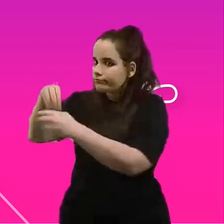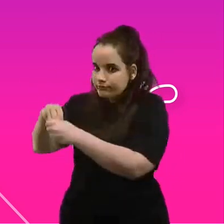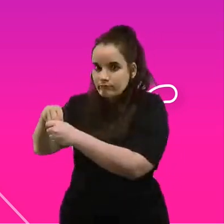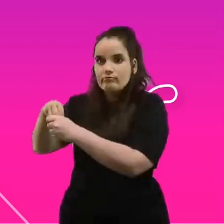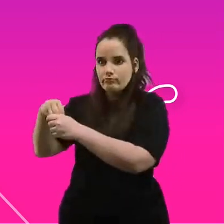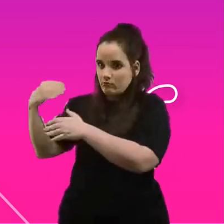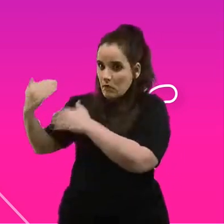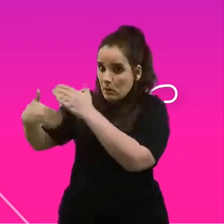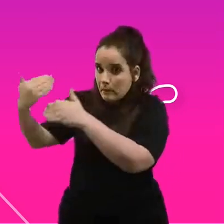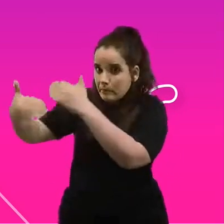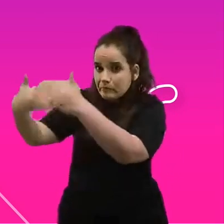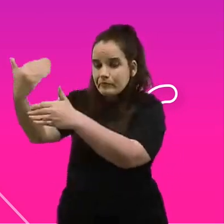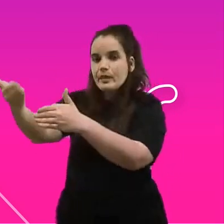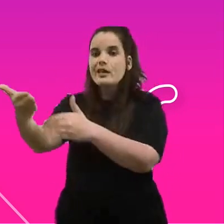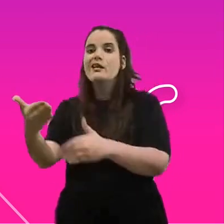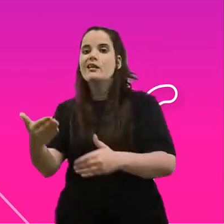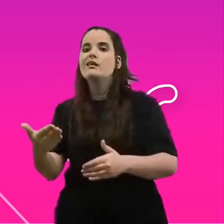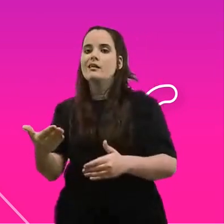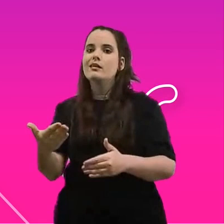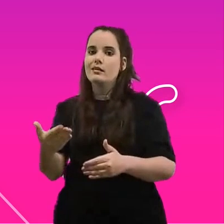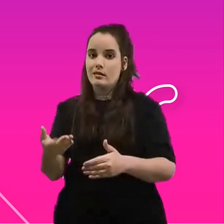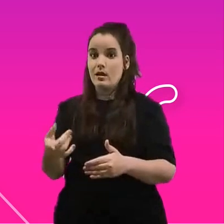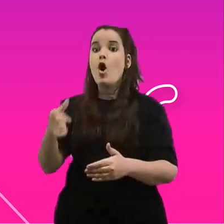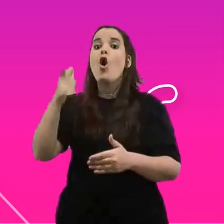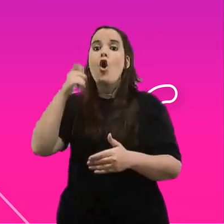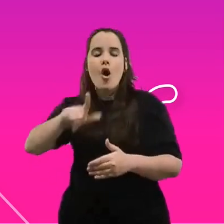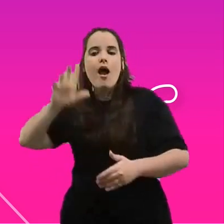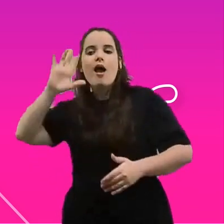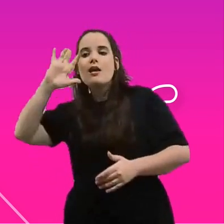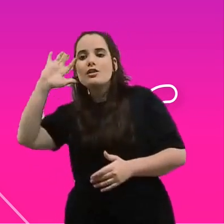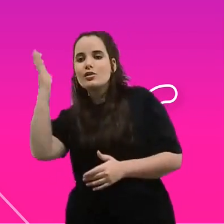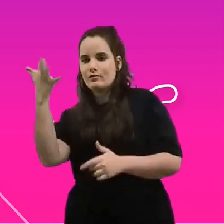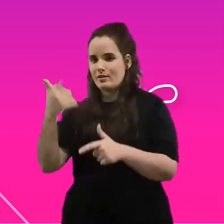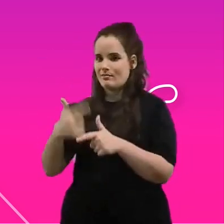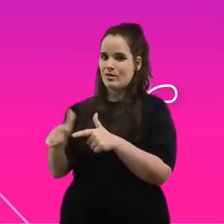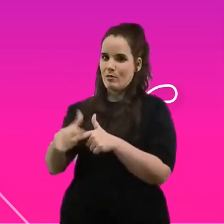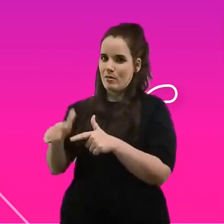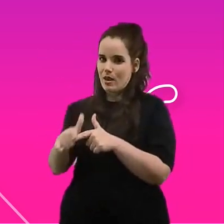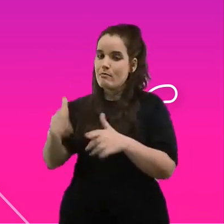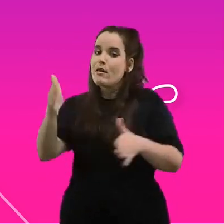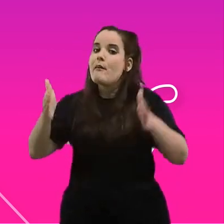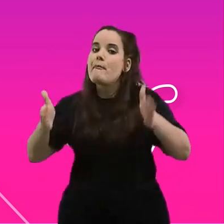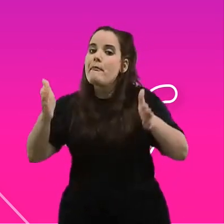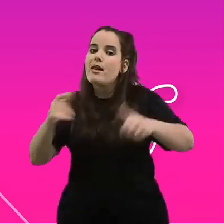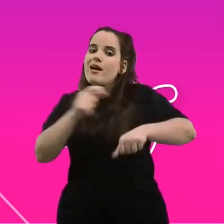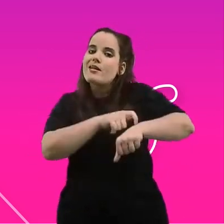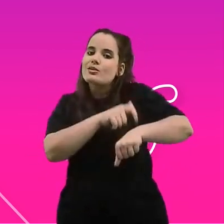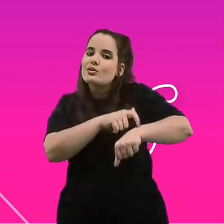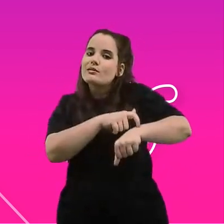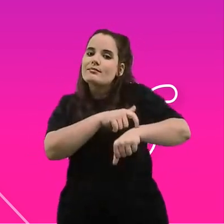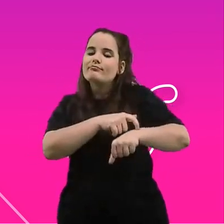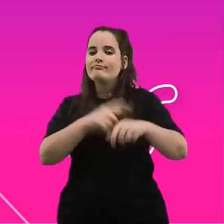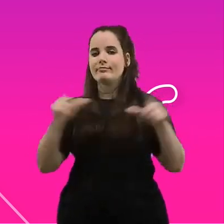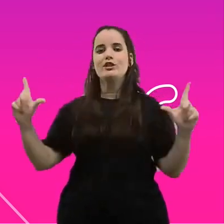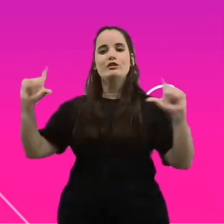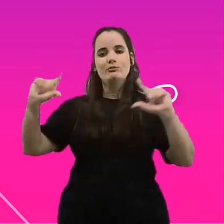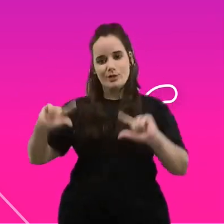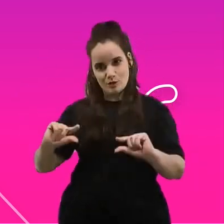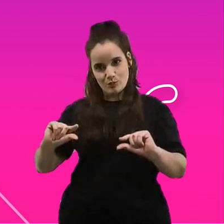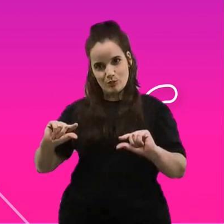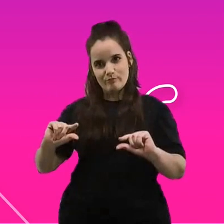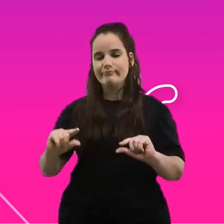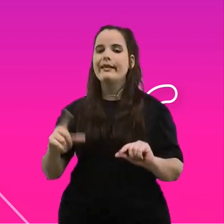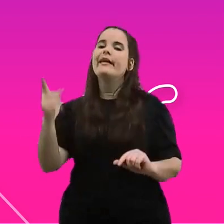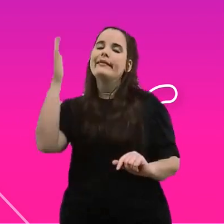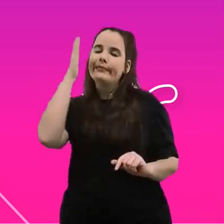dentro da tramitação do processo, a gente conseguir a resolução dentro do prazo menor possível. Obviamente que tem o prazo de 120 dias, que é